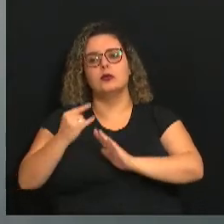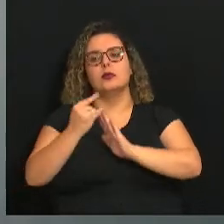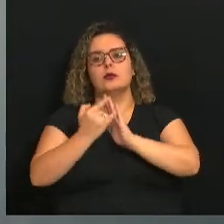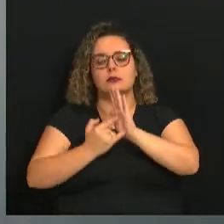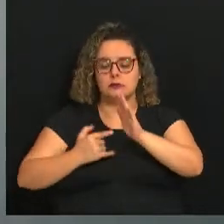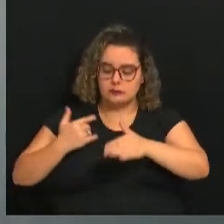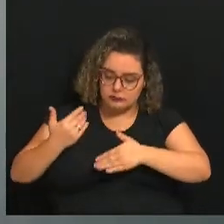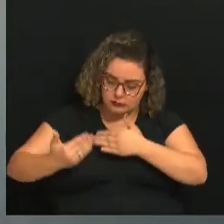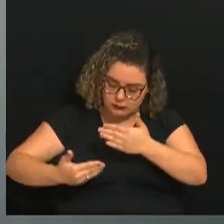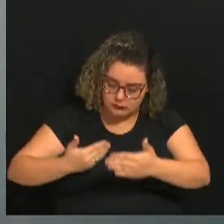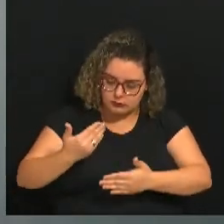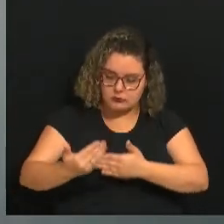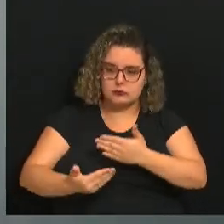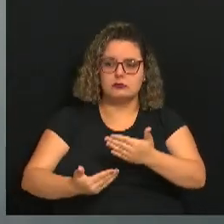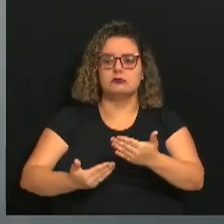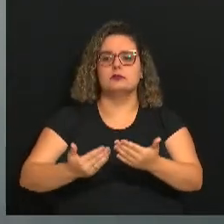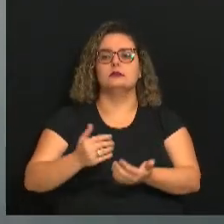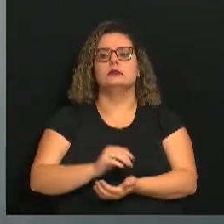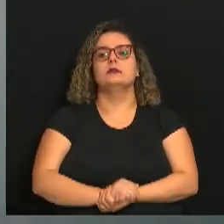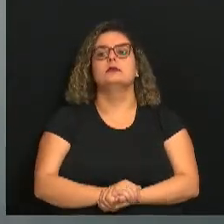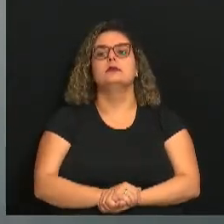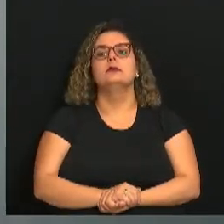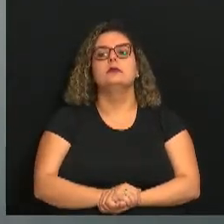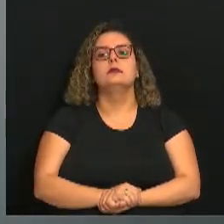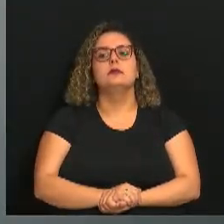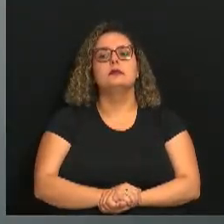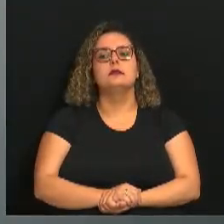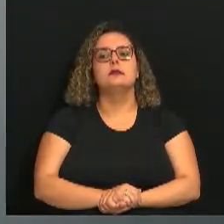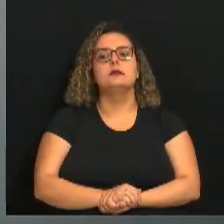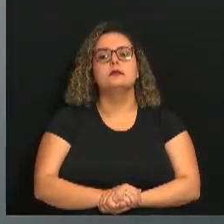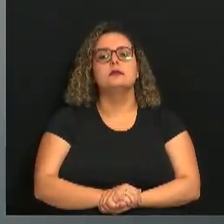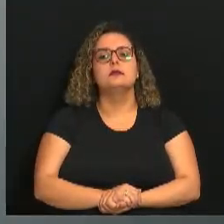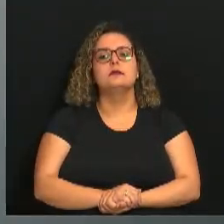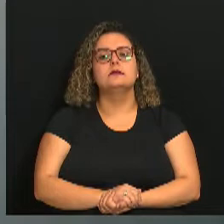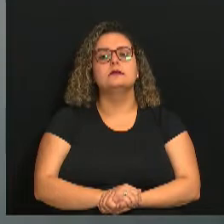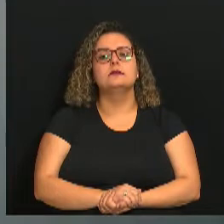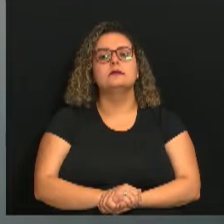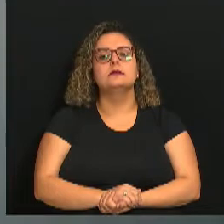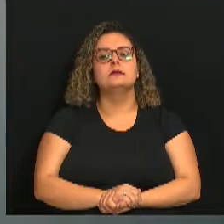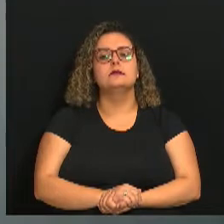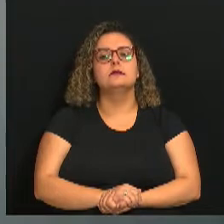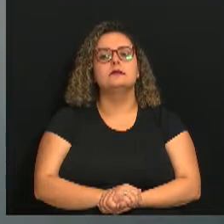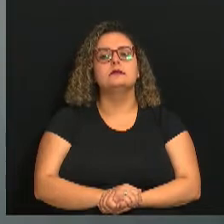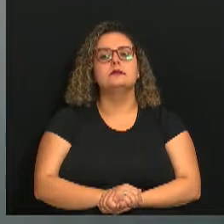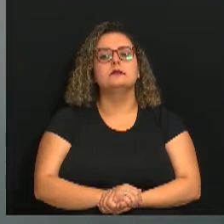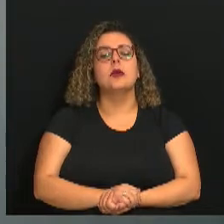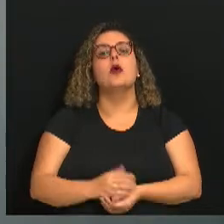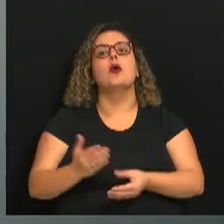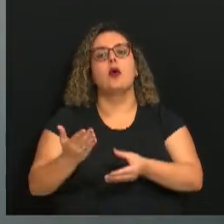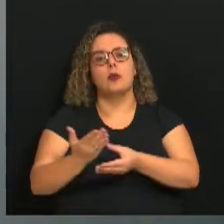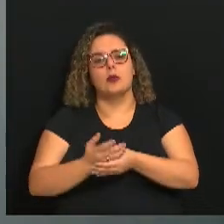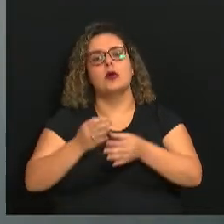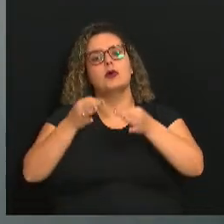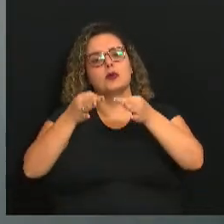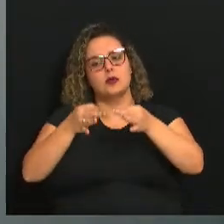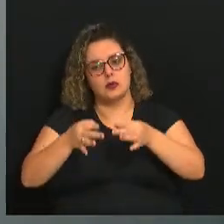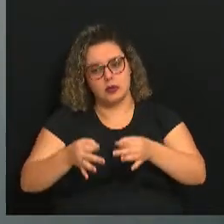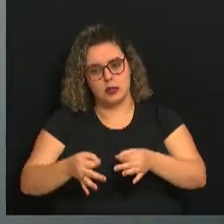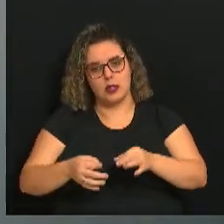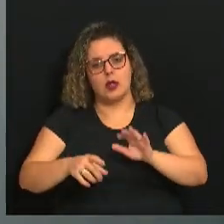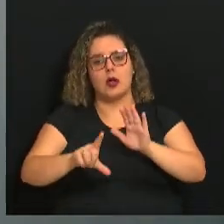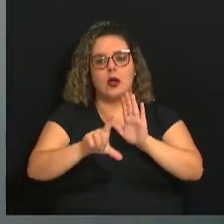tem totalmente a defesa, todo o processo. A gente sabe que isso legalmente tem que seguir a